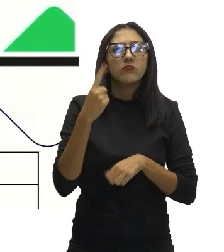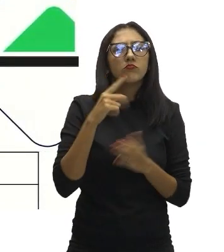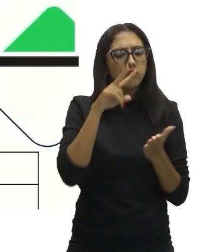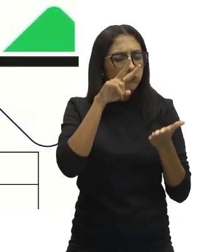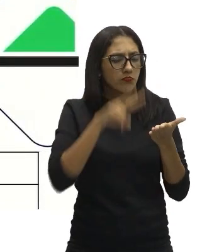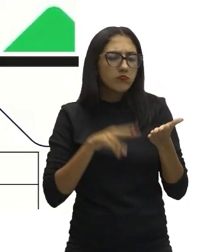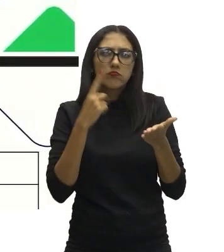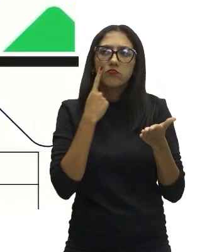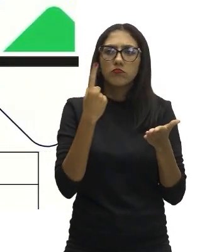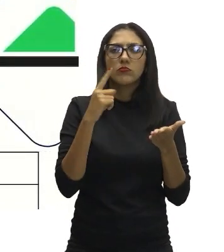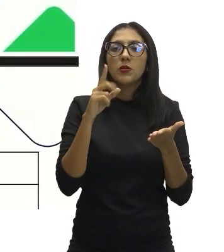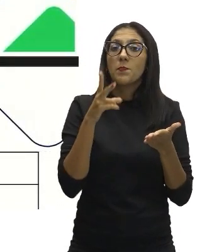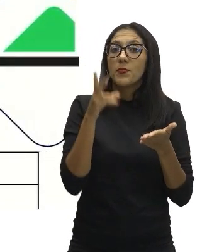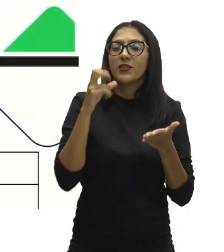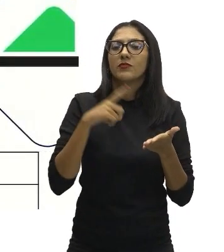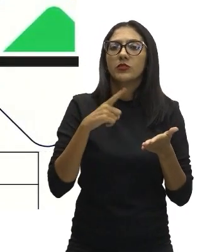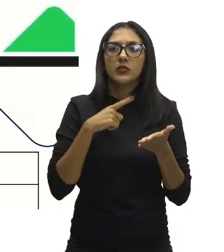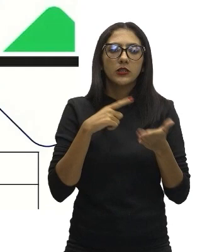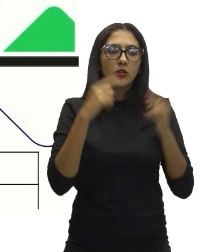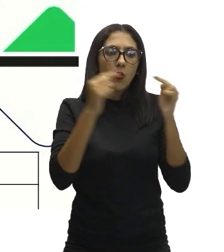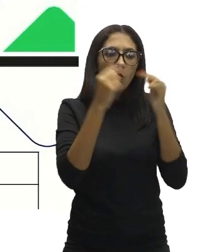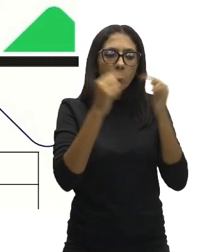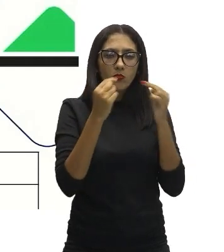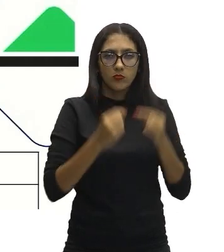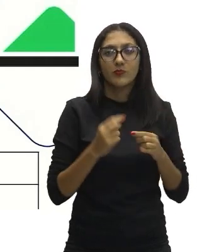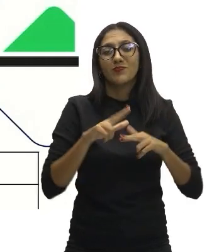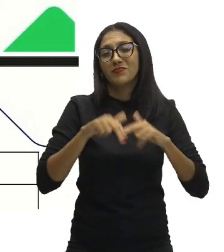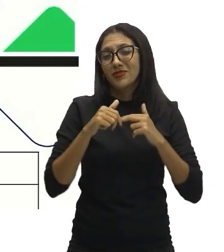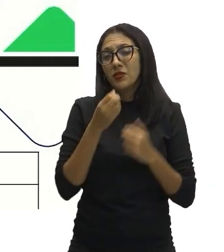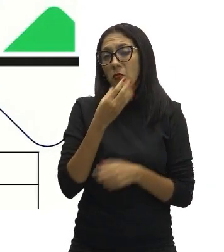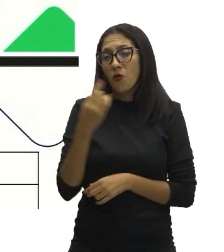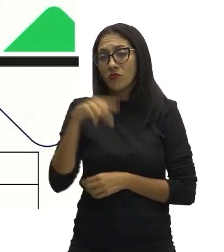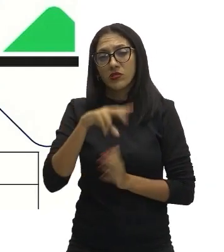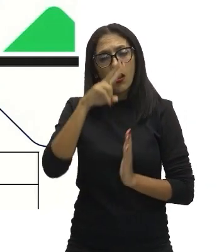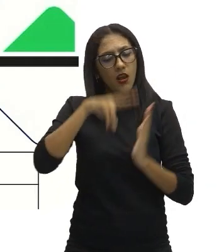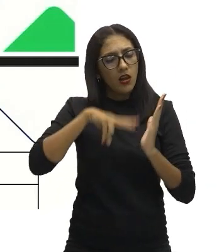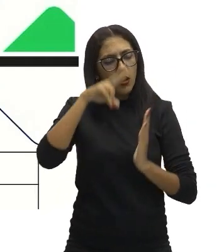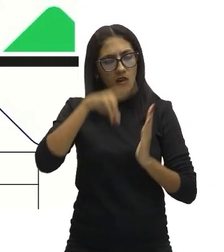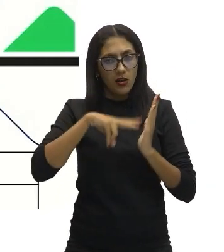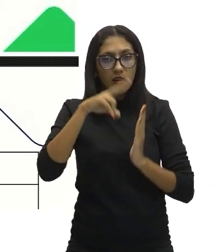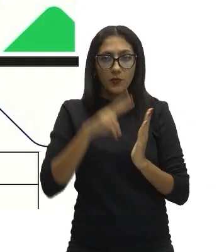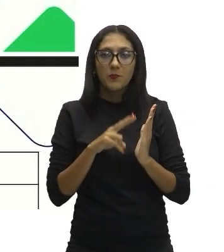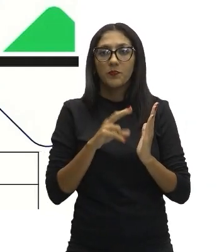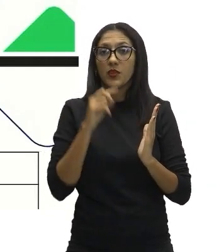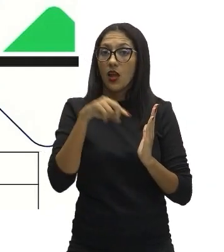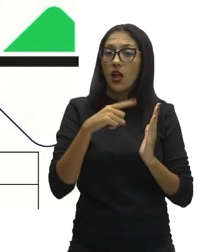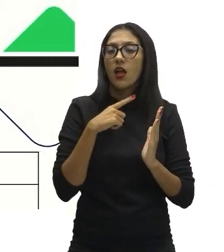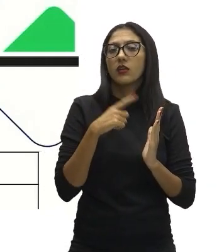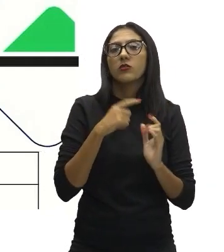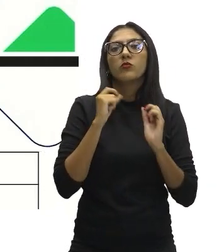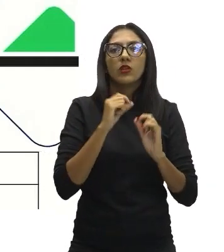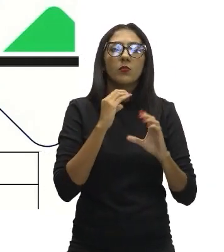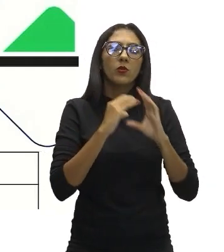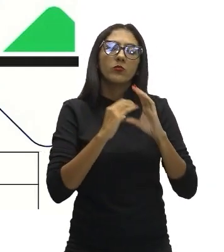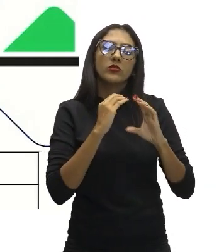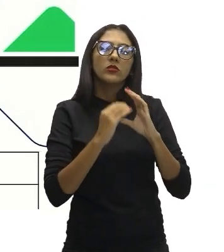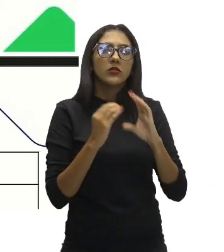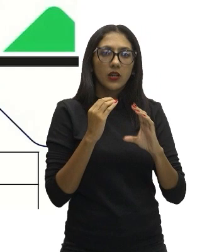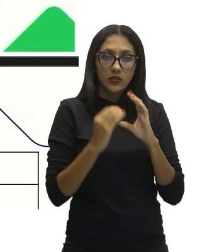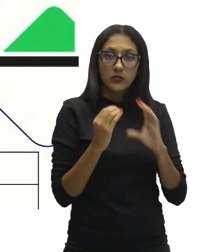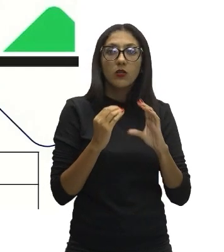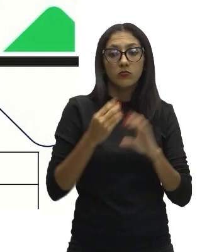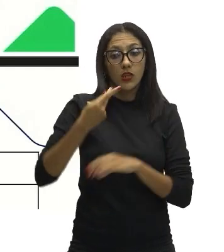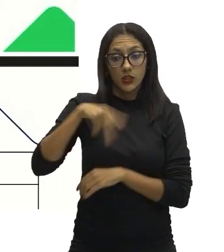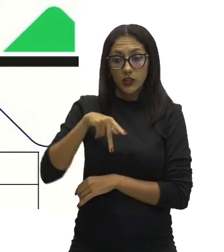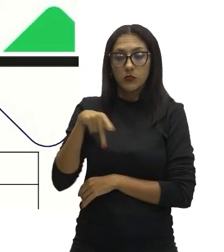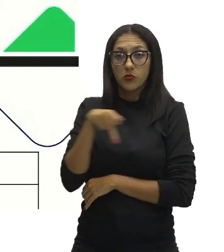aproprie desse documento, que você leia, não é, as orientações didáticas, porque ali é uma comunicação direta do professor ministrante